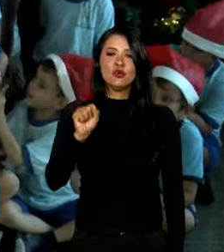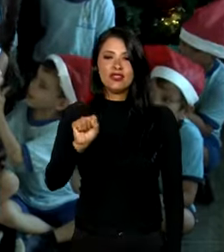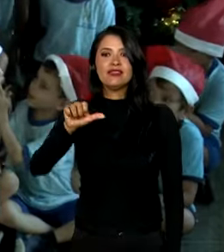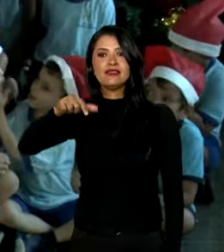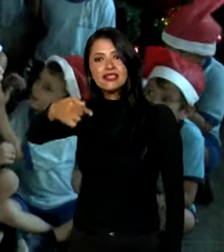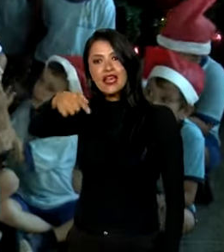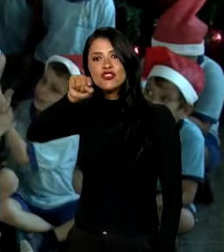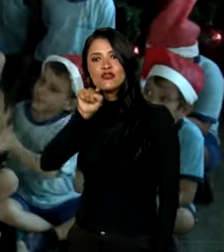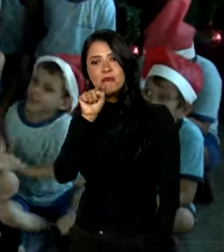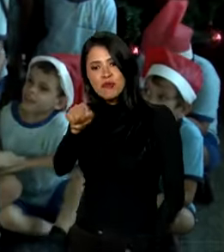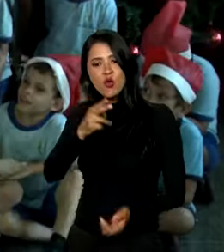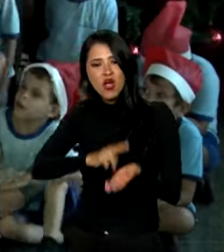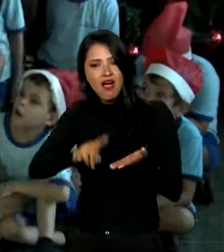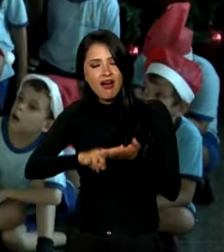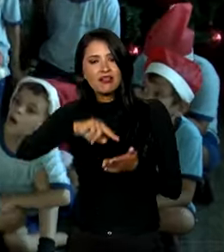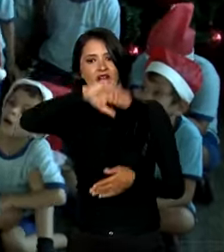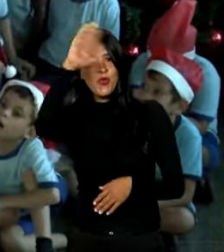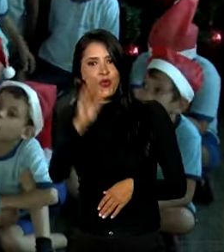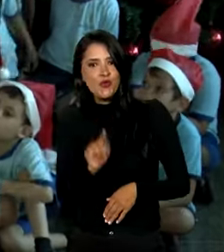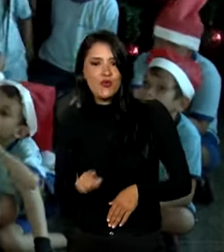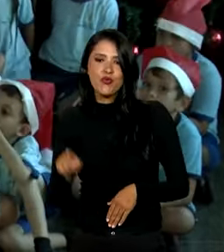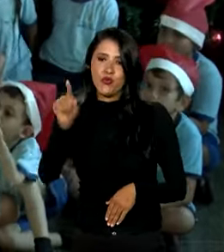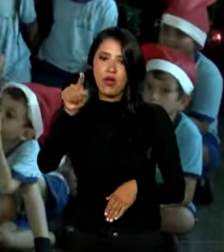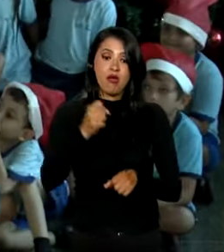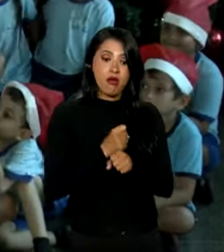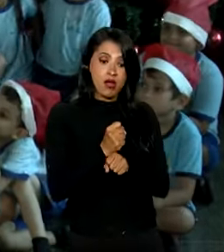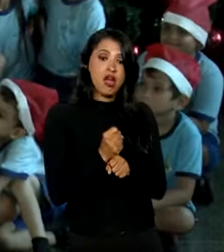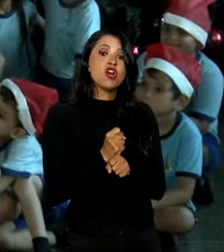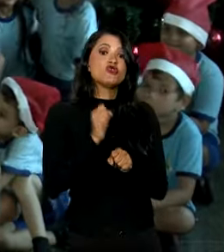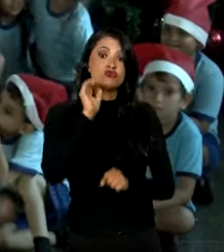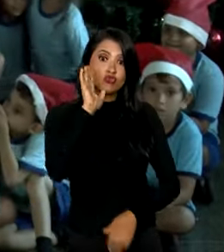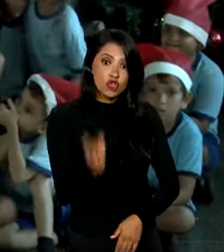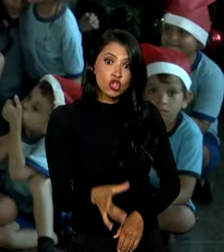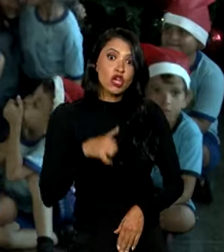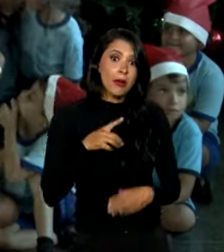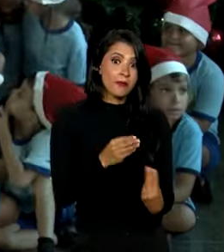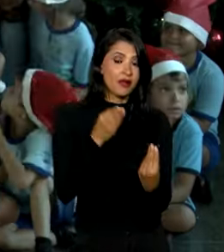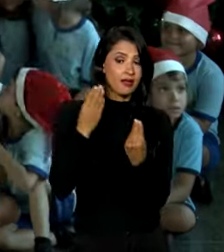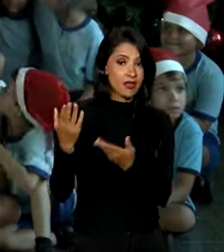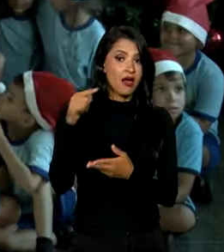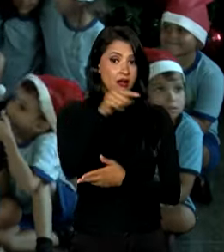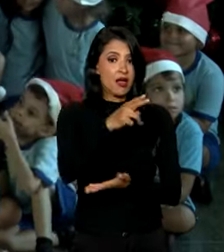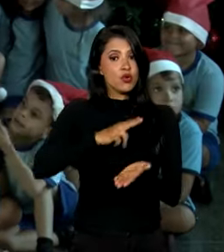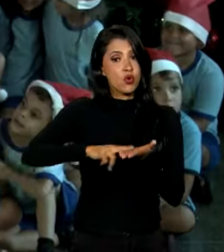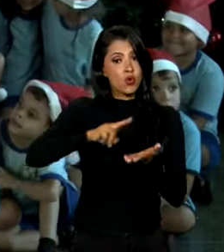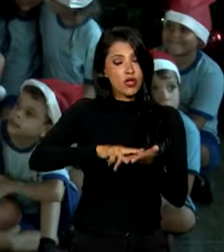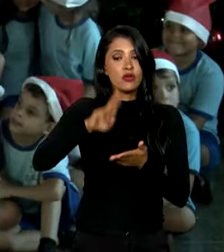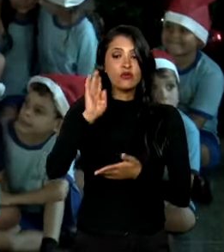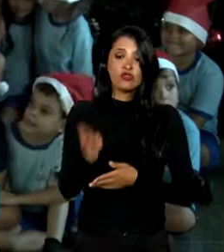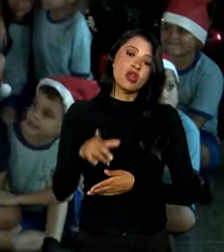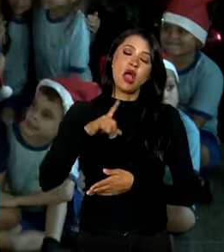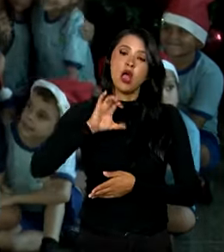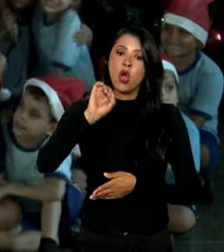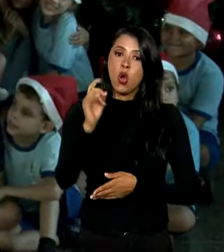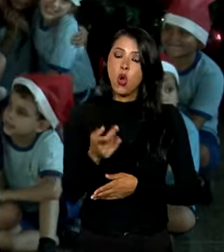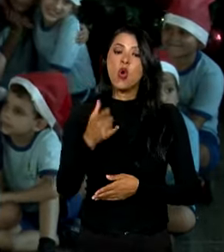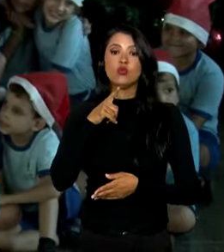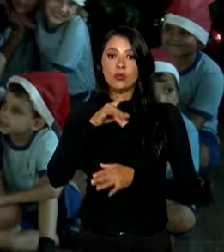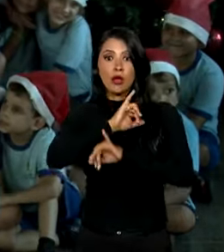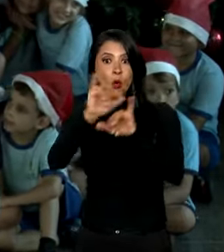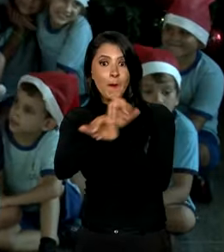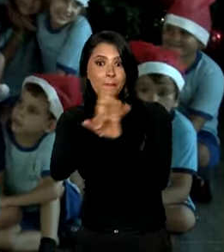mil cartinhas em todo o país. E para este ano, já estão disponíveis para adoção nas agências dos Correios ou no blog da